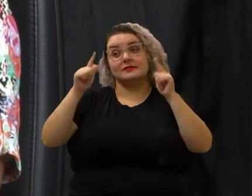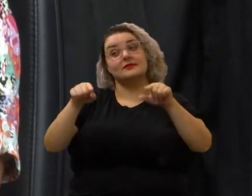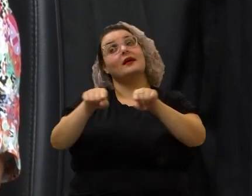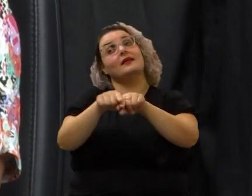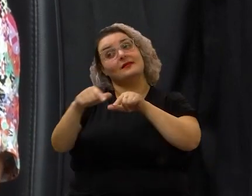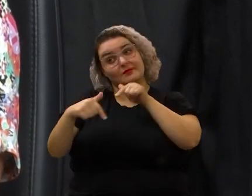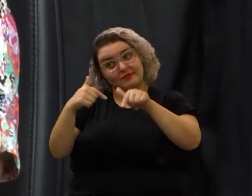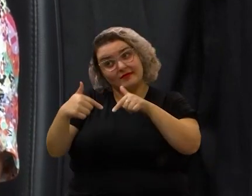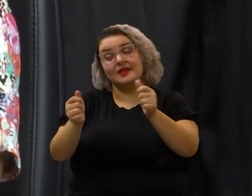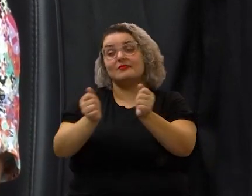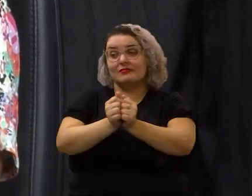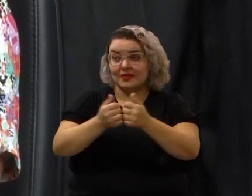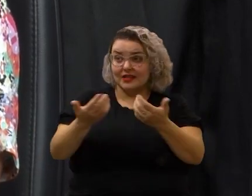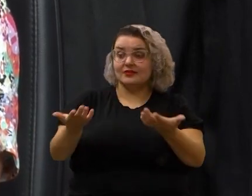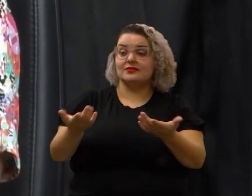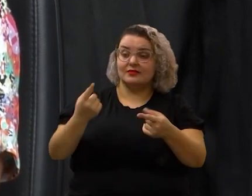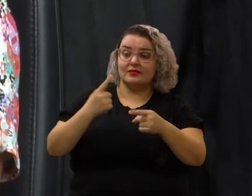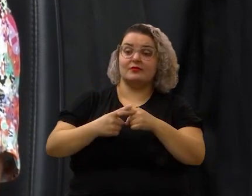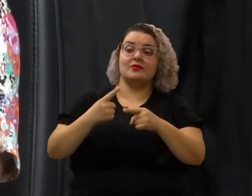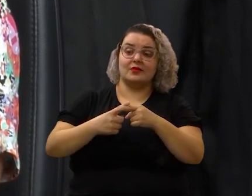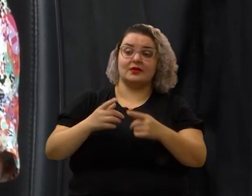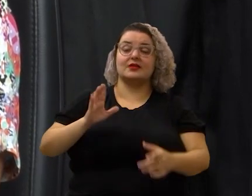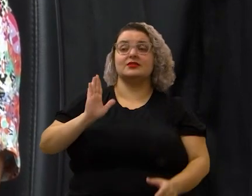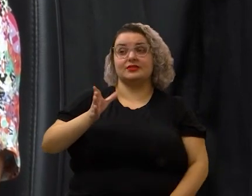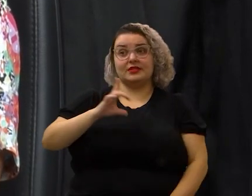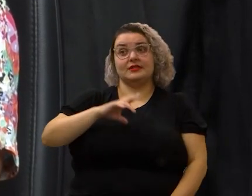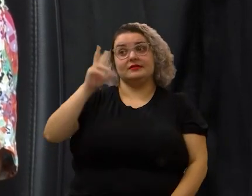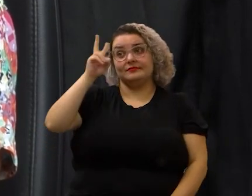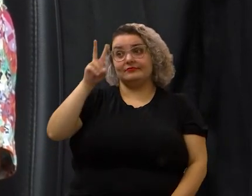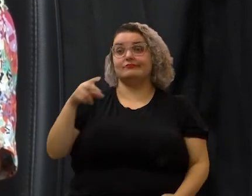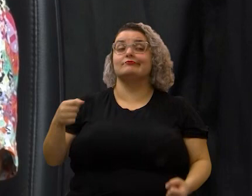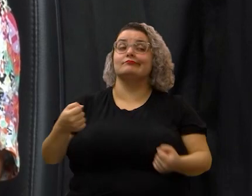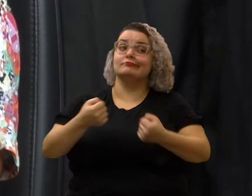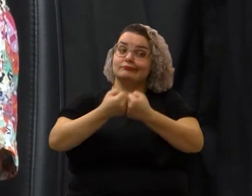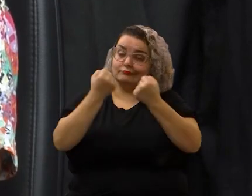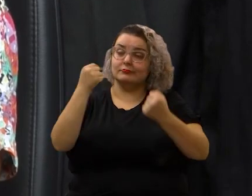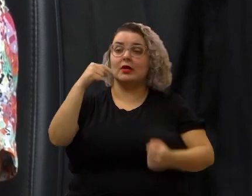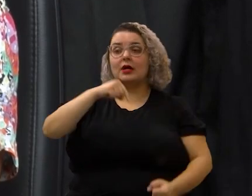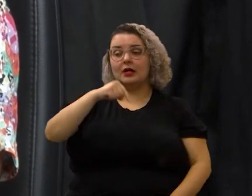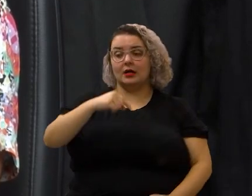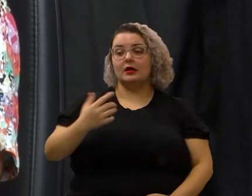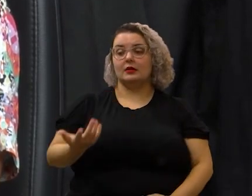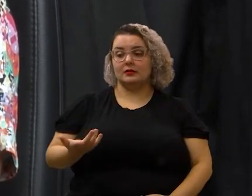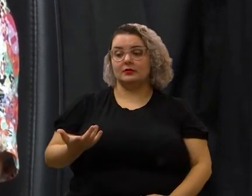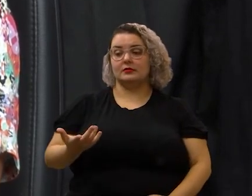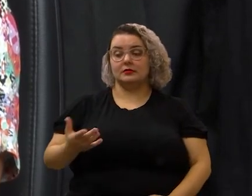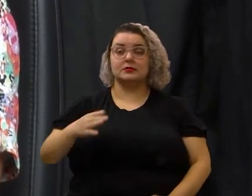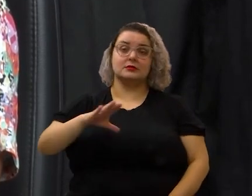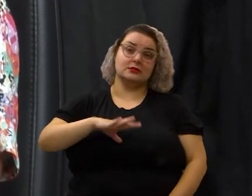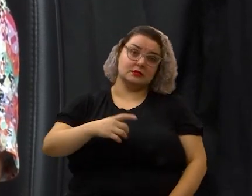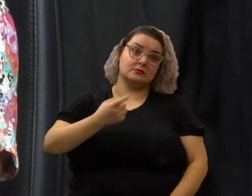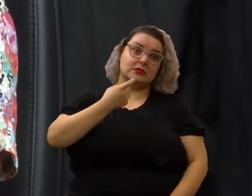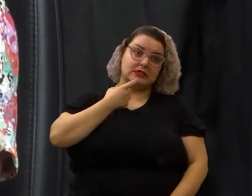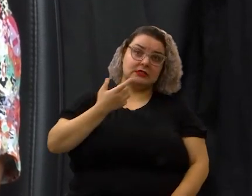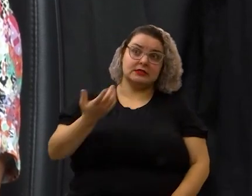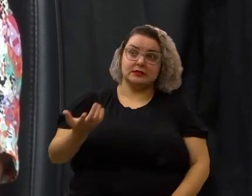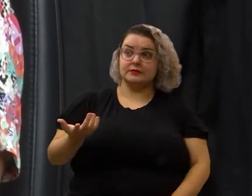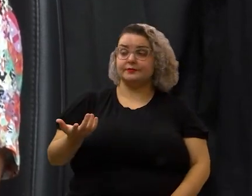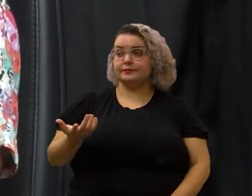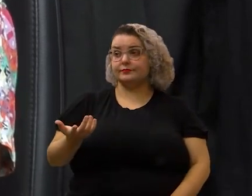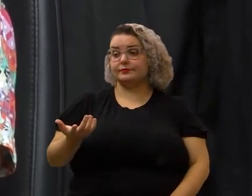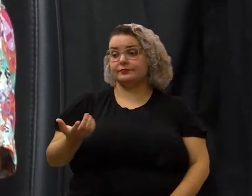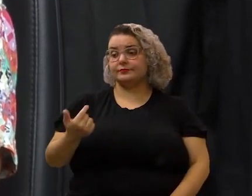da curtição e tem a parte do trabalho também, né? Porque a gente já teve histórico de conflitos aqui em